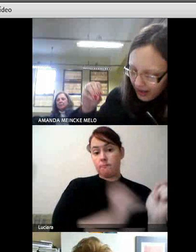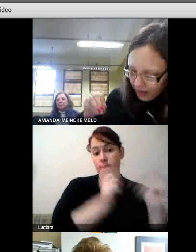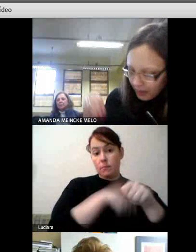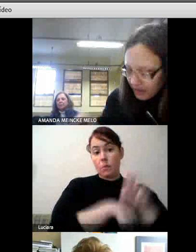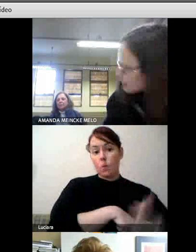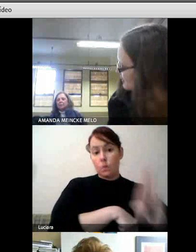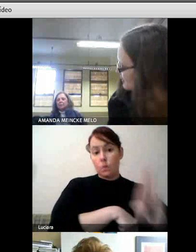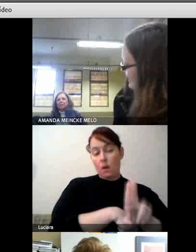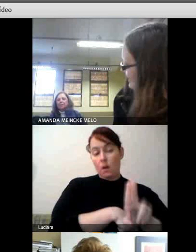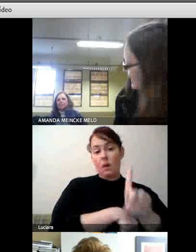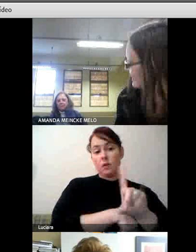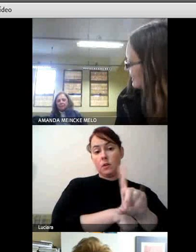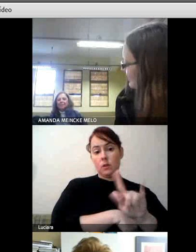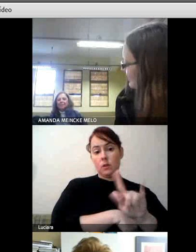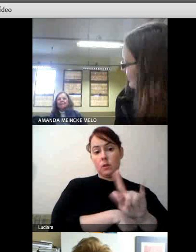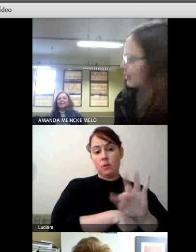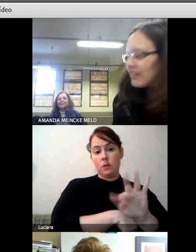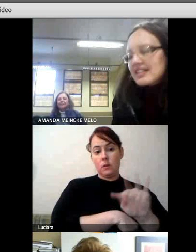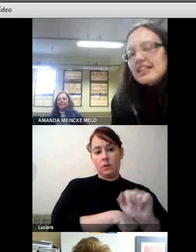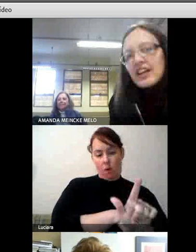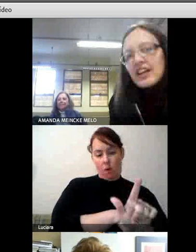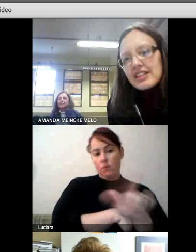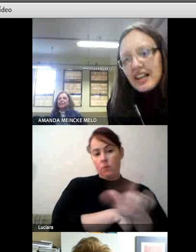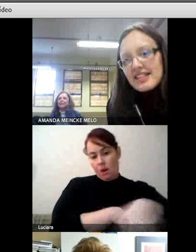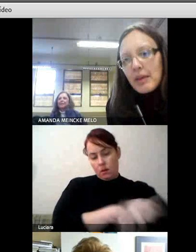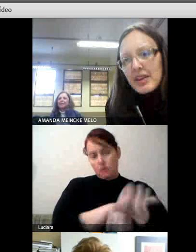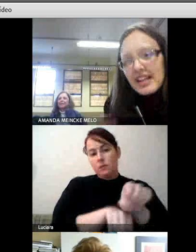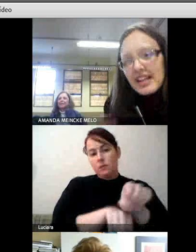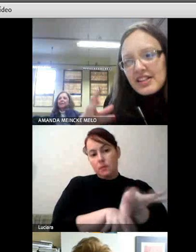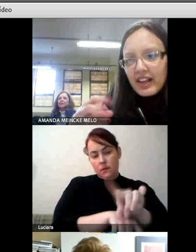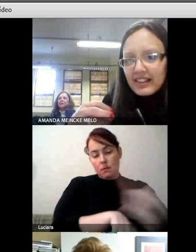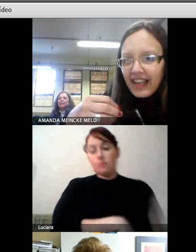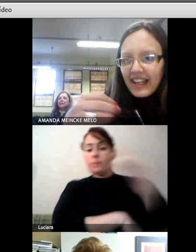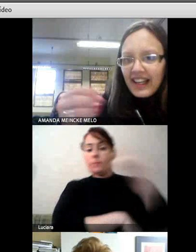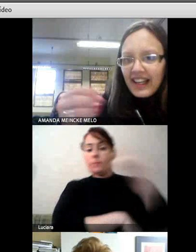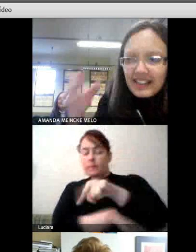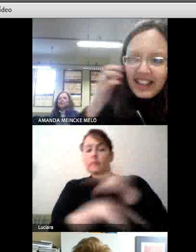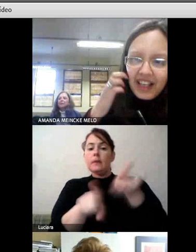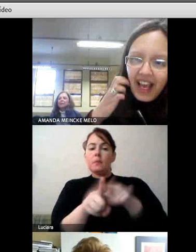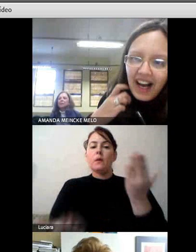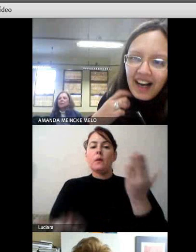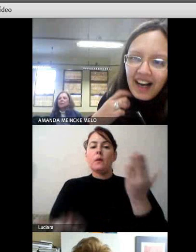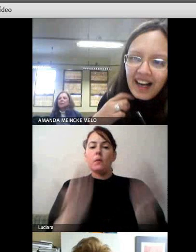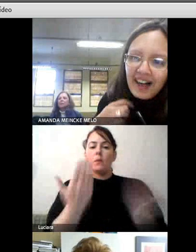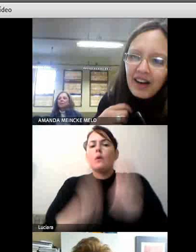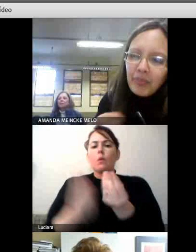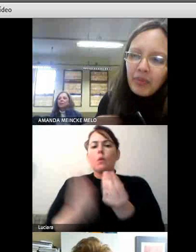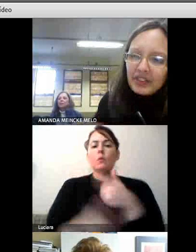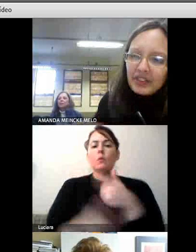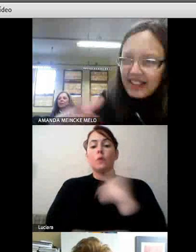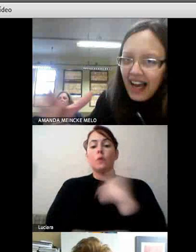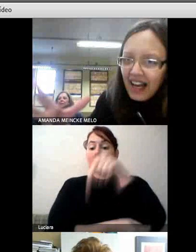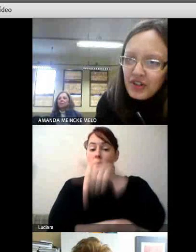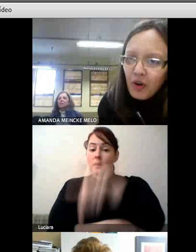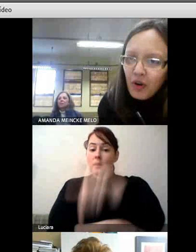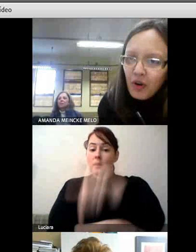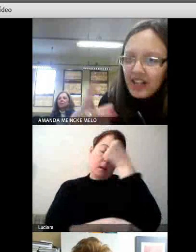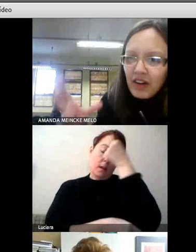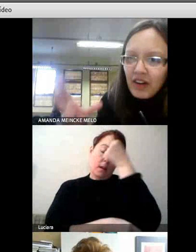com o que podemos fazer aqui na universidade. Eu gostaria de saber se a senhora teria assim, a possibilidade